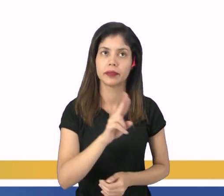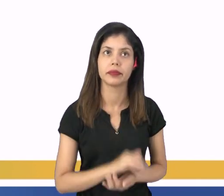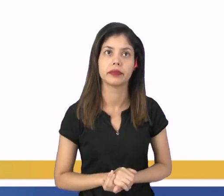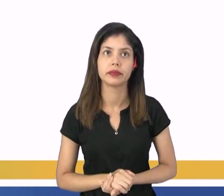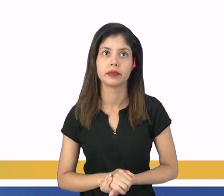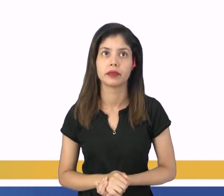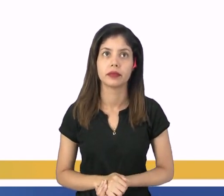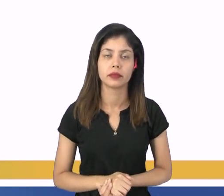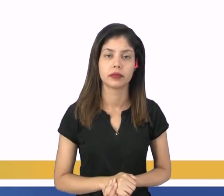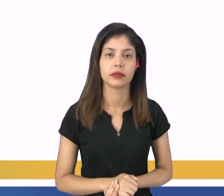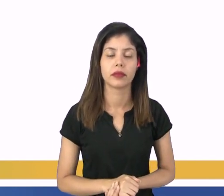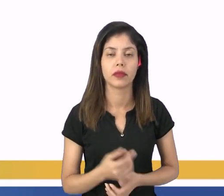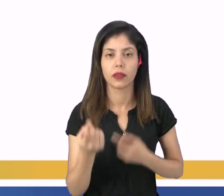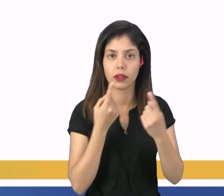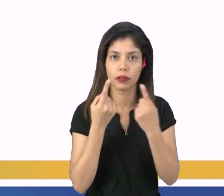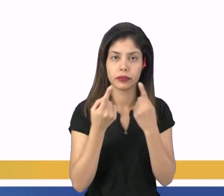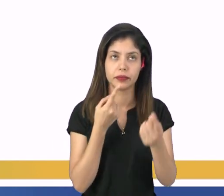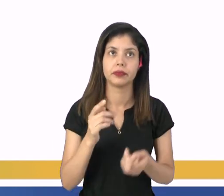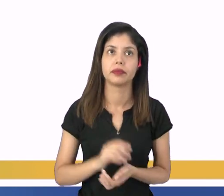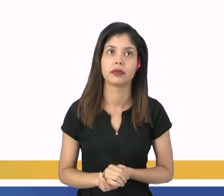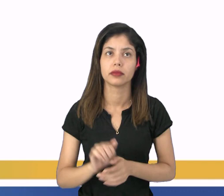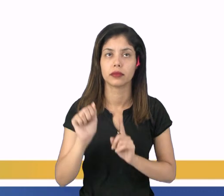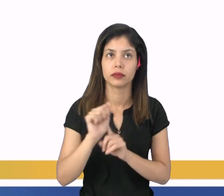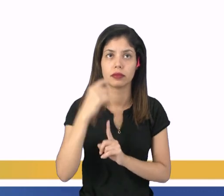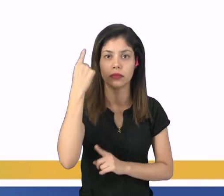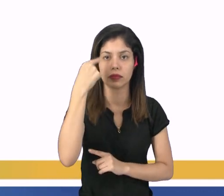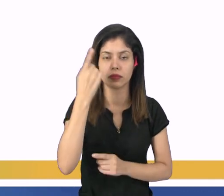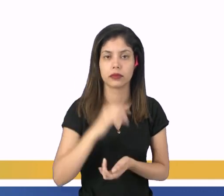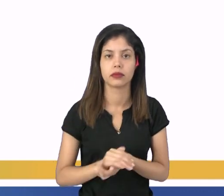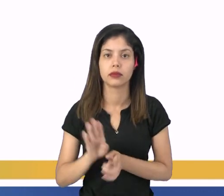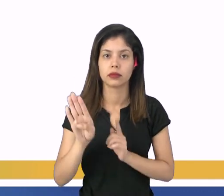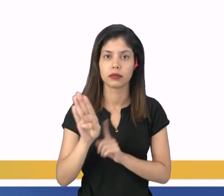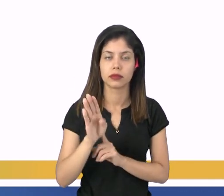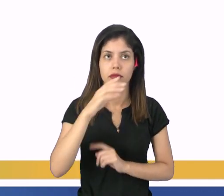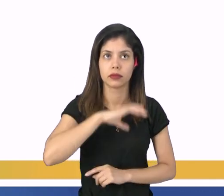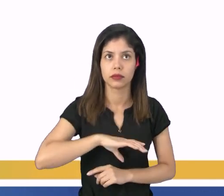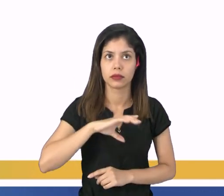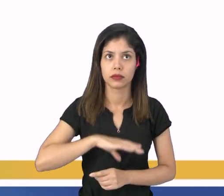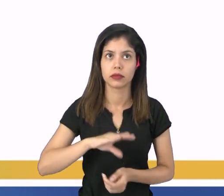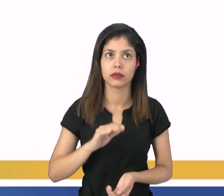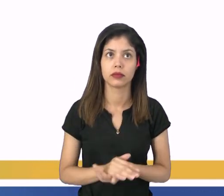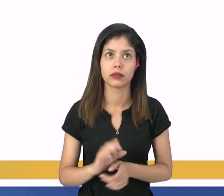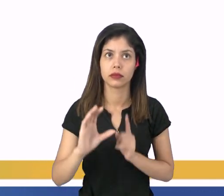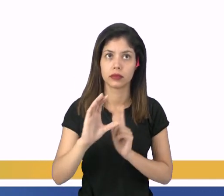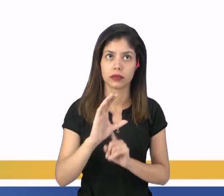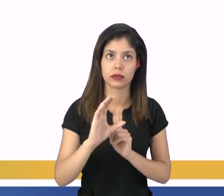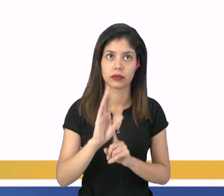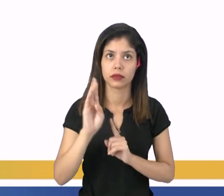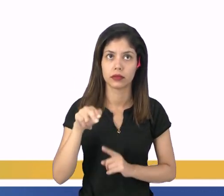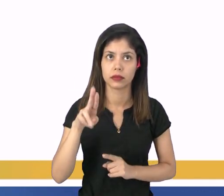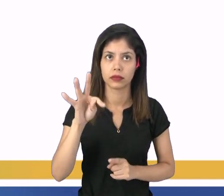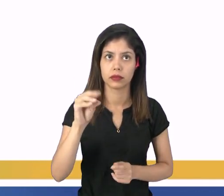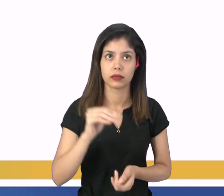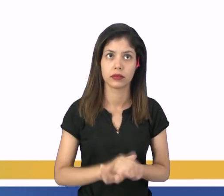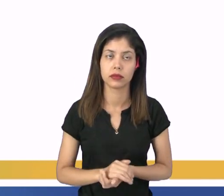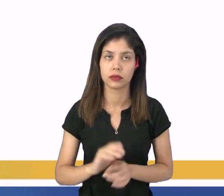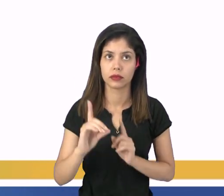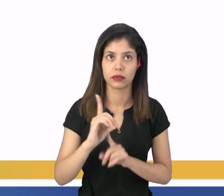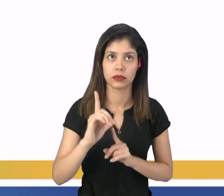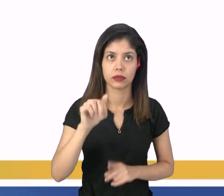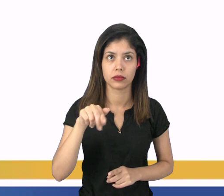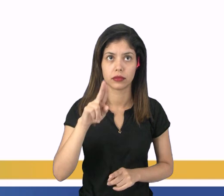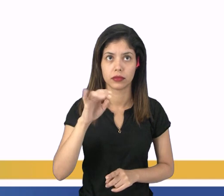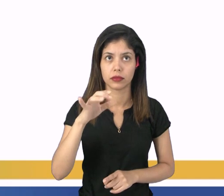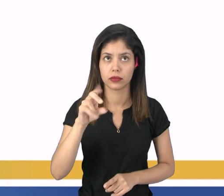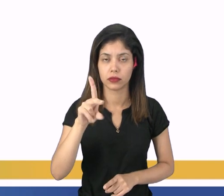para se comunicar no Império Inca? Letra A, foi o espanhol. Letra B, foi o português. Letra C, foi o banto. Ou letra